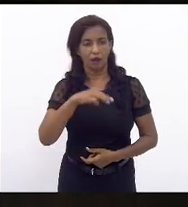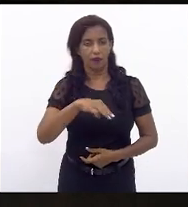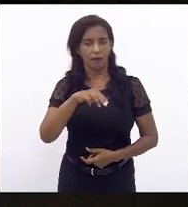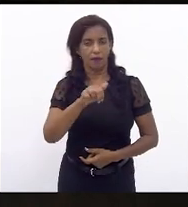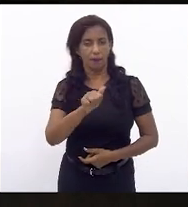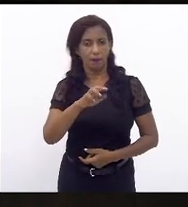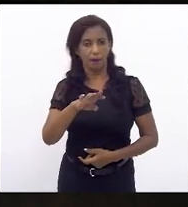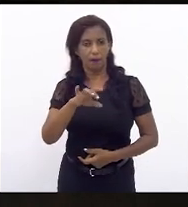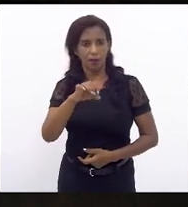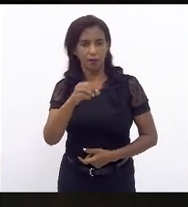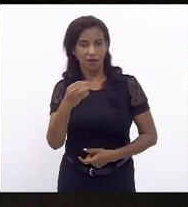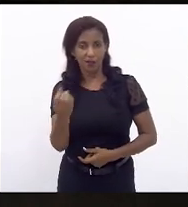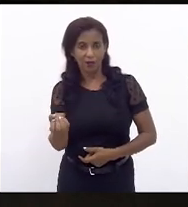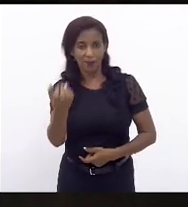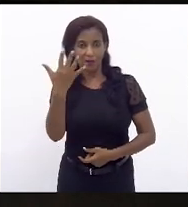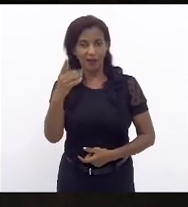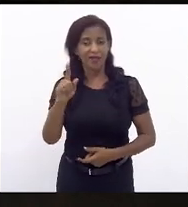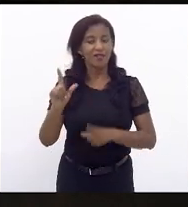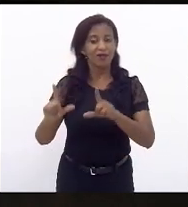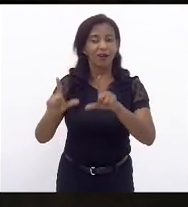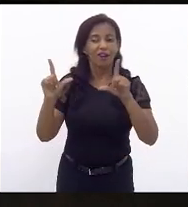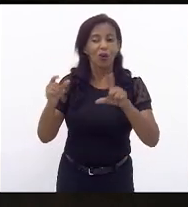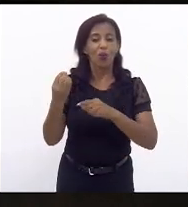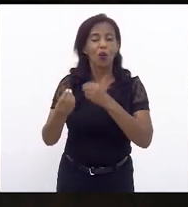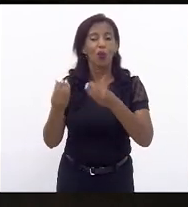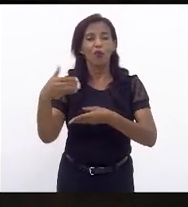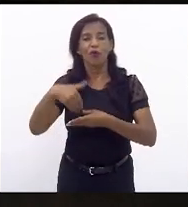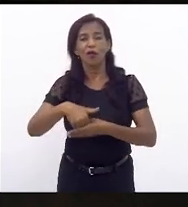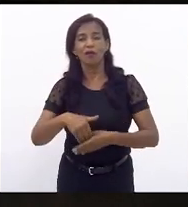Macedo, apareceu ali na telinha. Como vota?